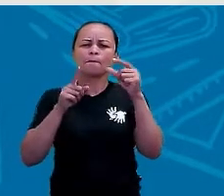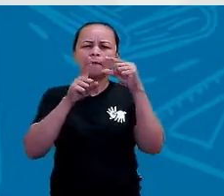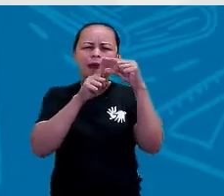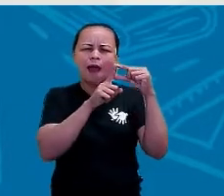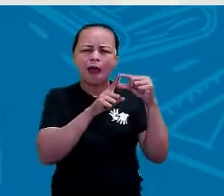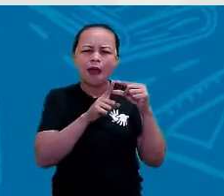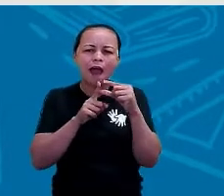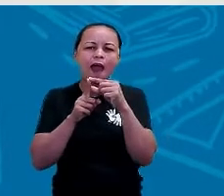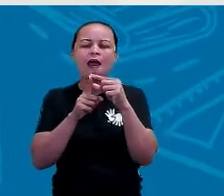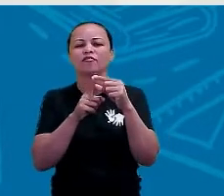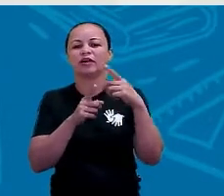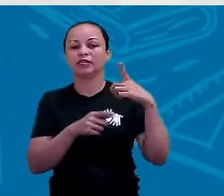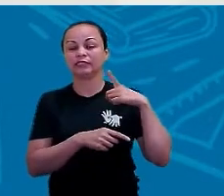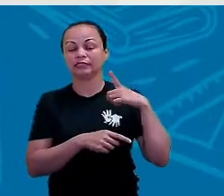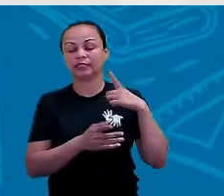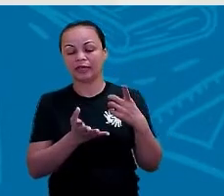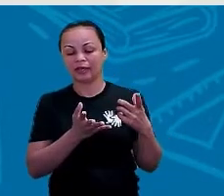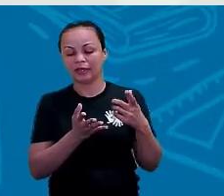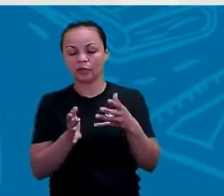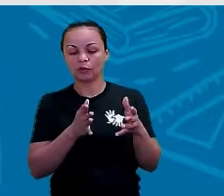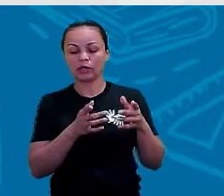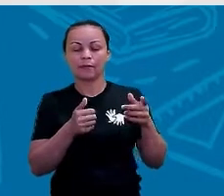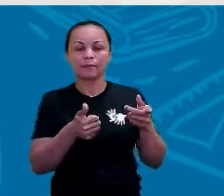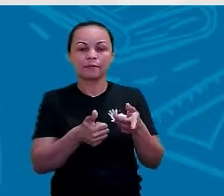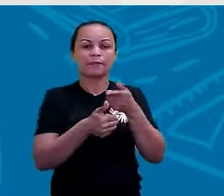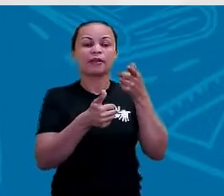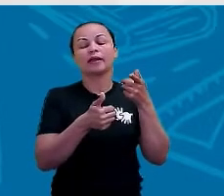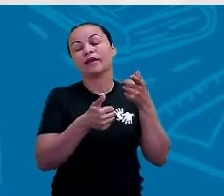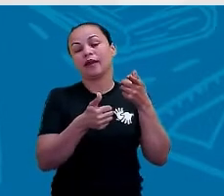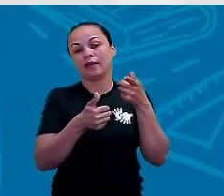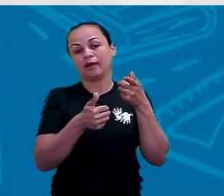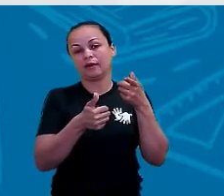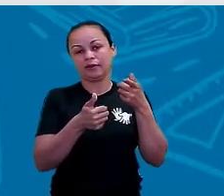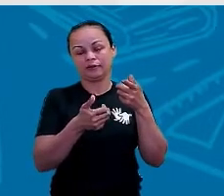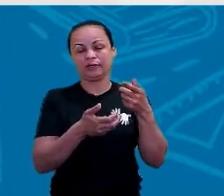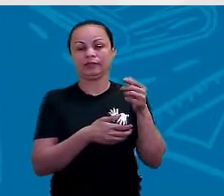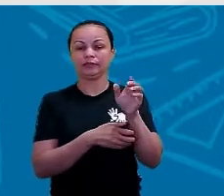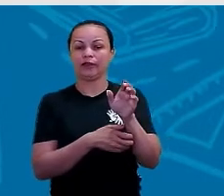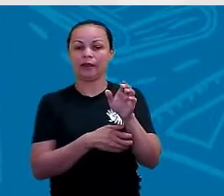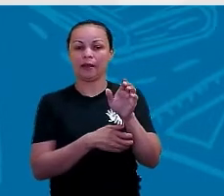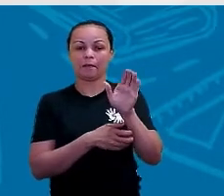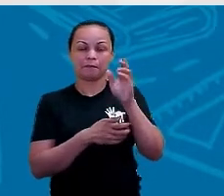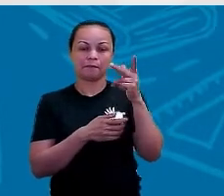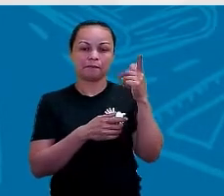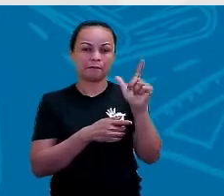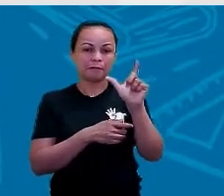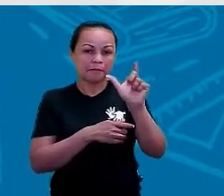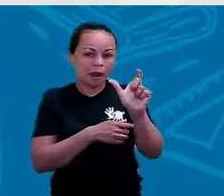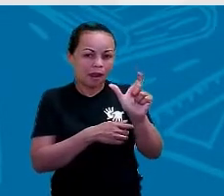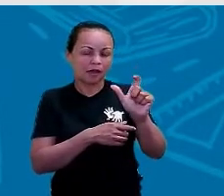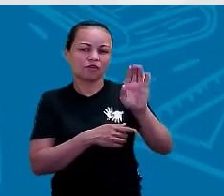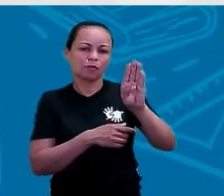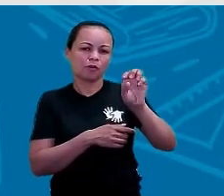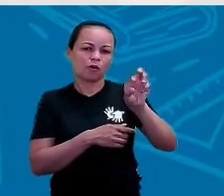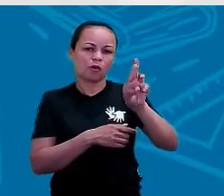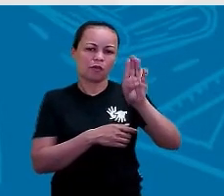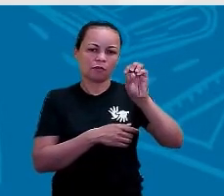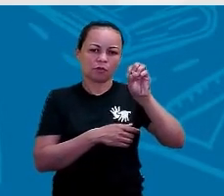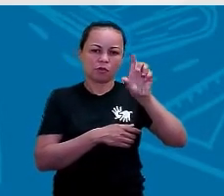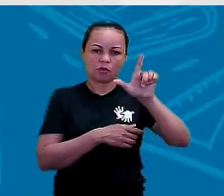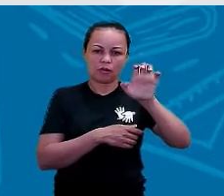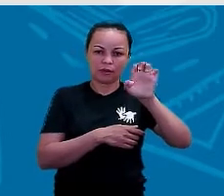também iniciam com a primeira letra da palavra borboleta. Vamos ver algumas?